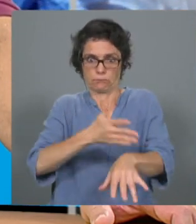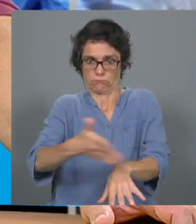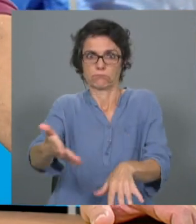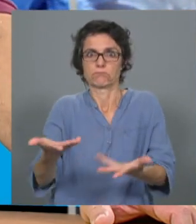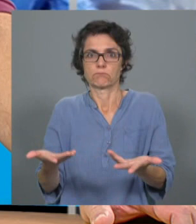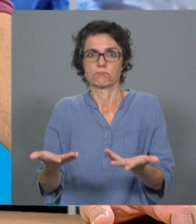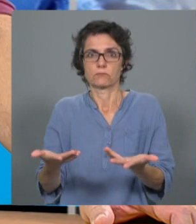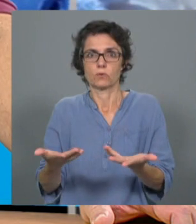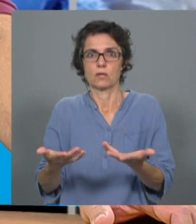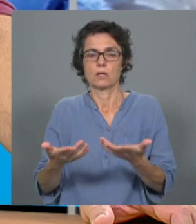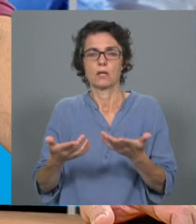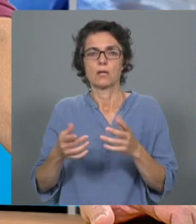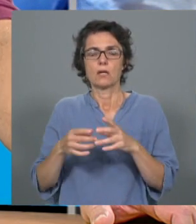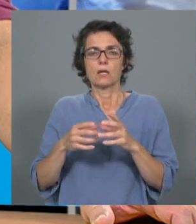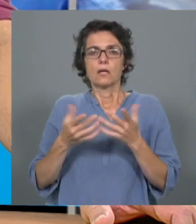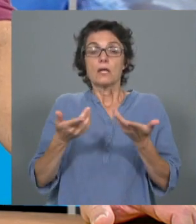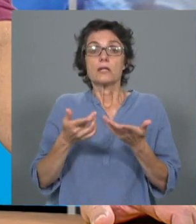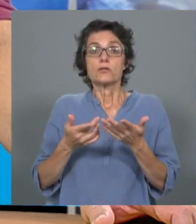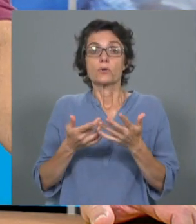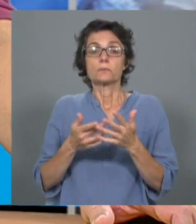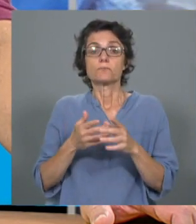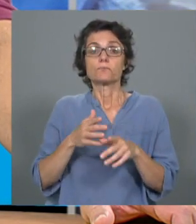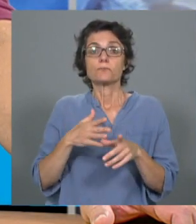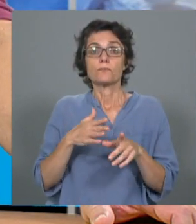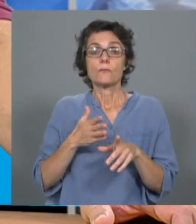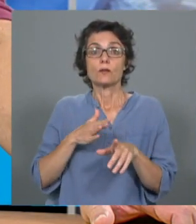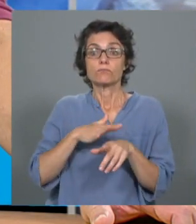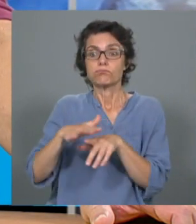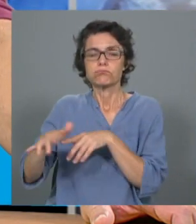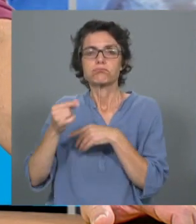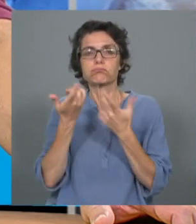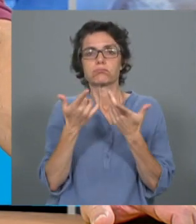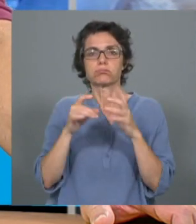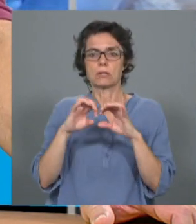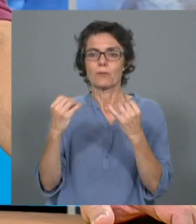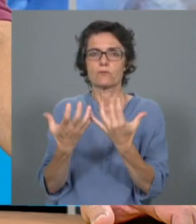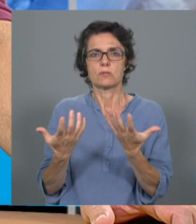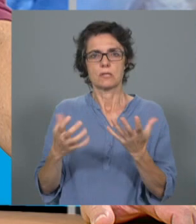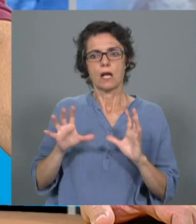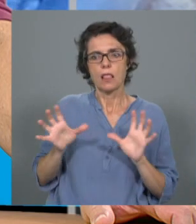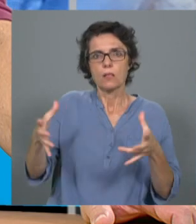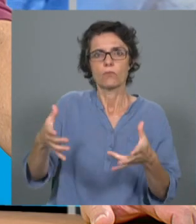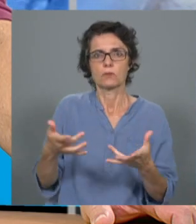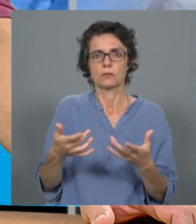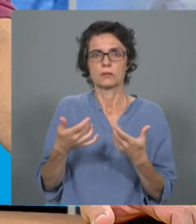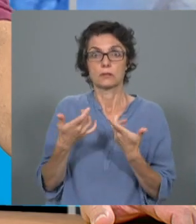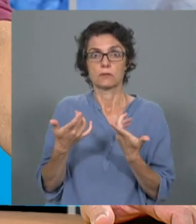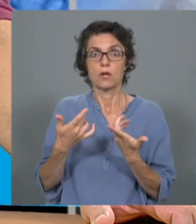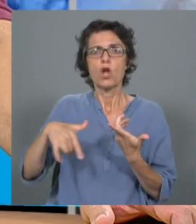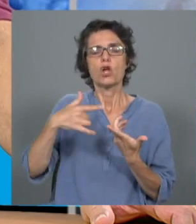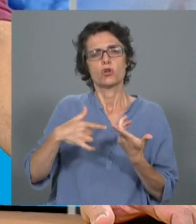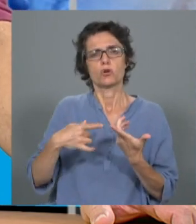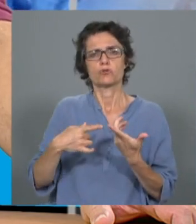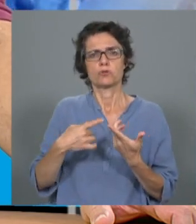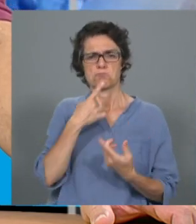atinja ela social coletivamente ou mais pessoal individualmente, nós muitas vezes reclamamos